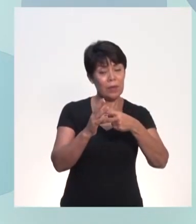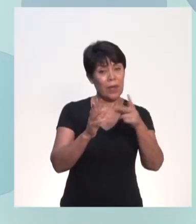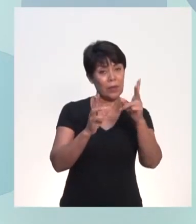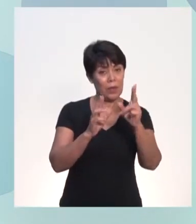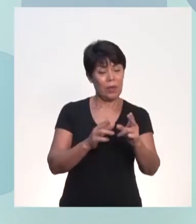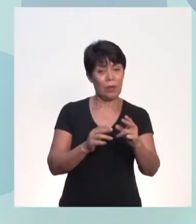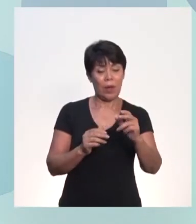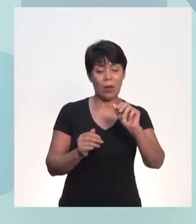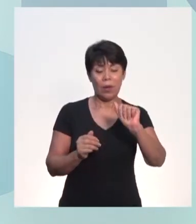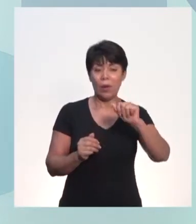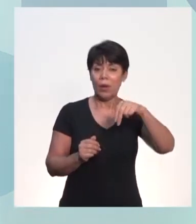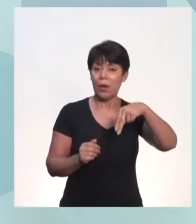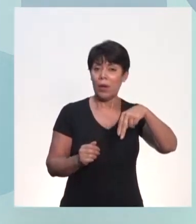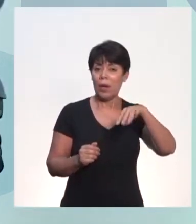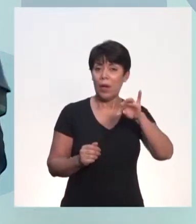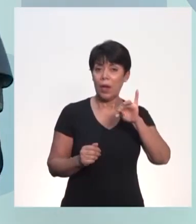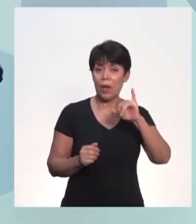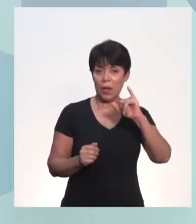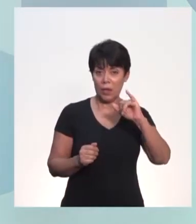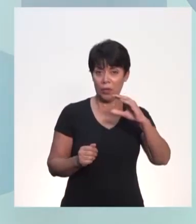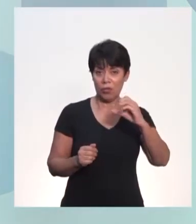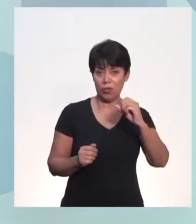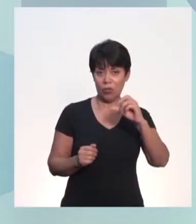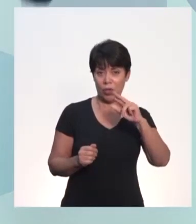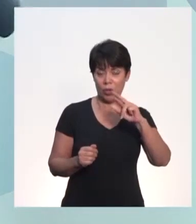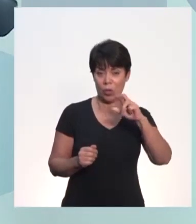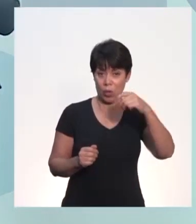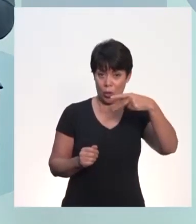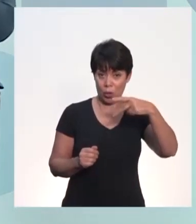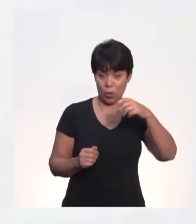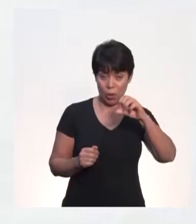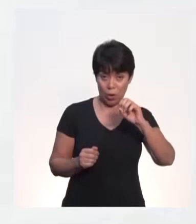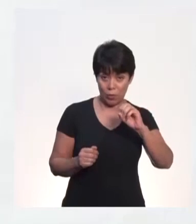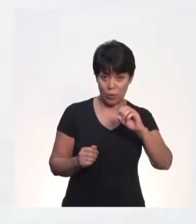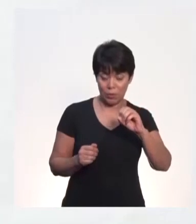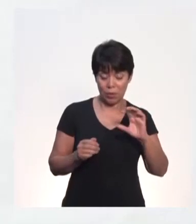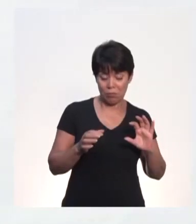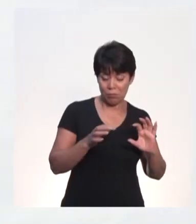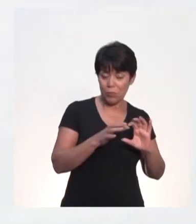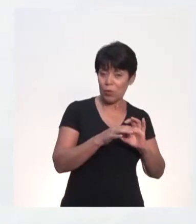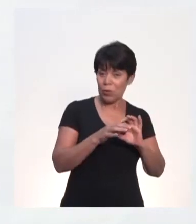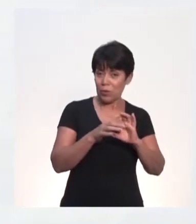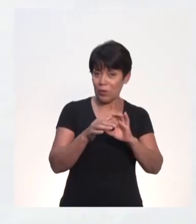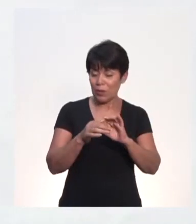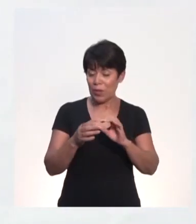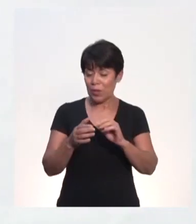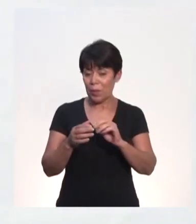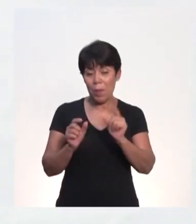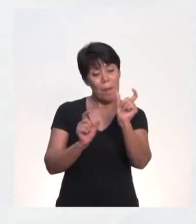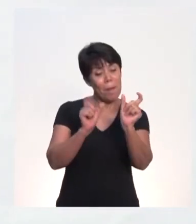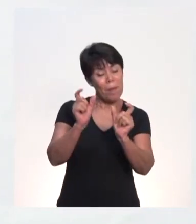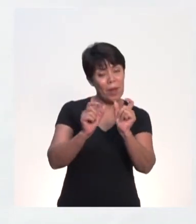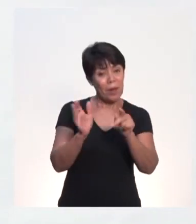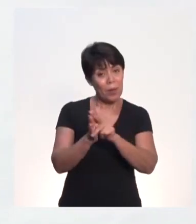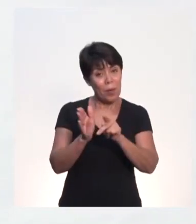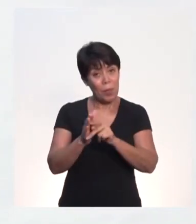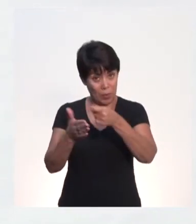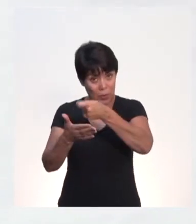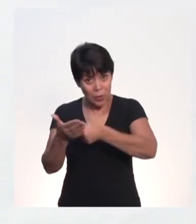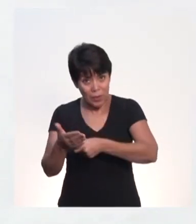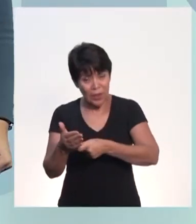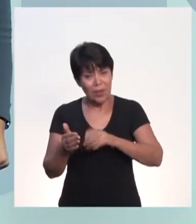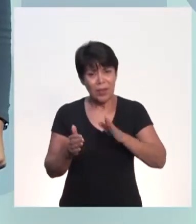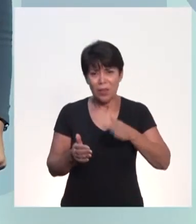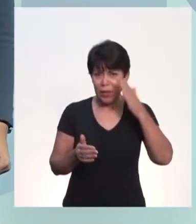anticorpos. A gente está conectando coisas que estavam no texto e que a gente já conseguiu entender